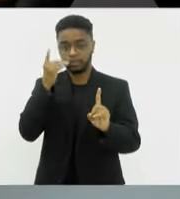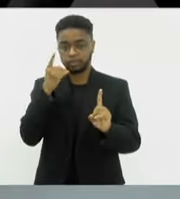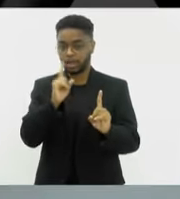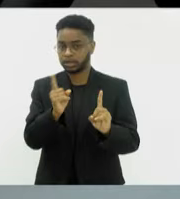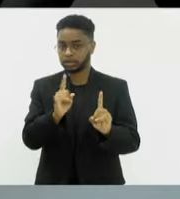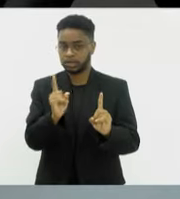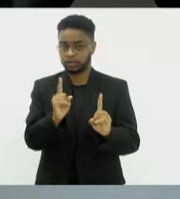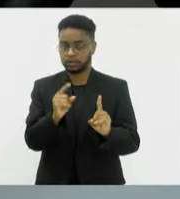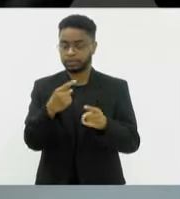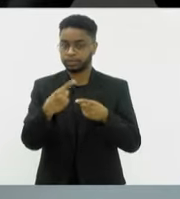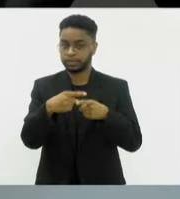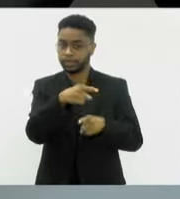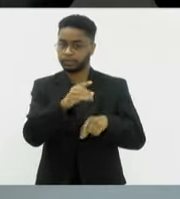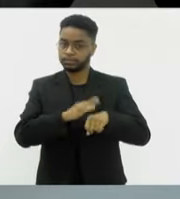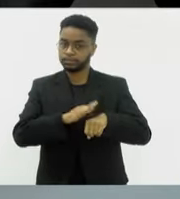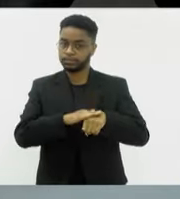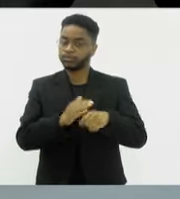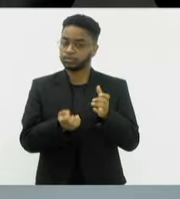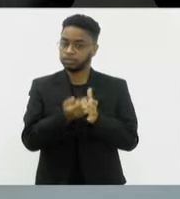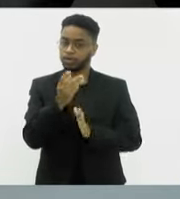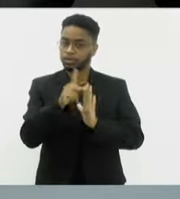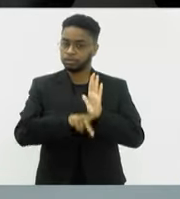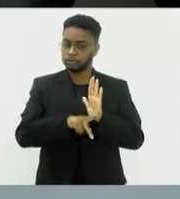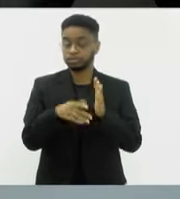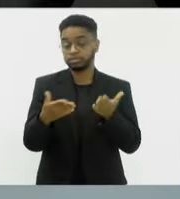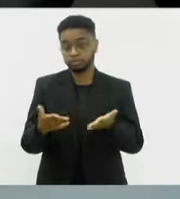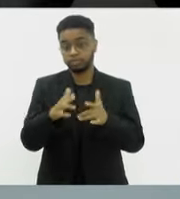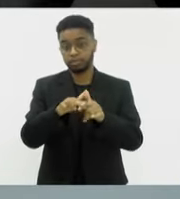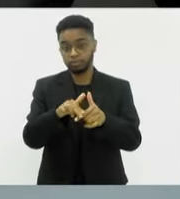do projeto. Eu estou na mesma linha de você. Por isso,